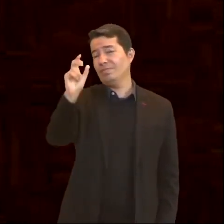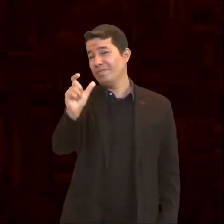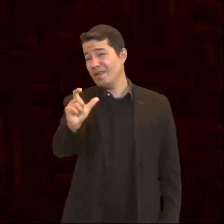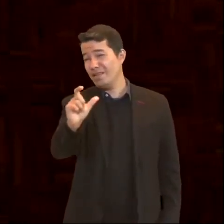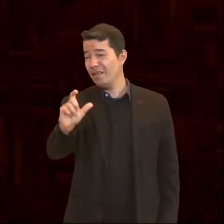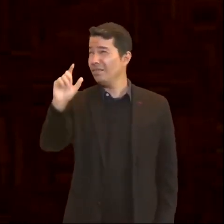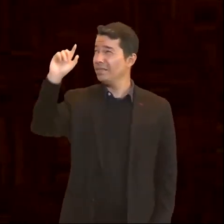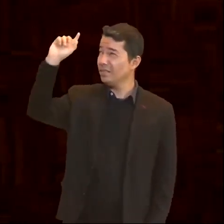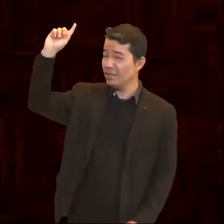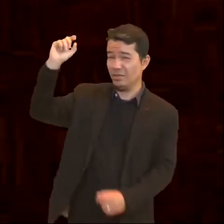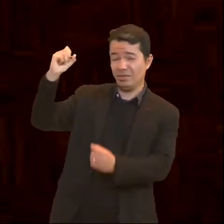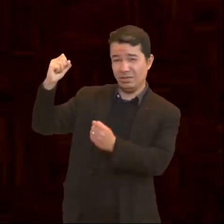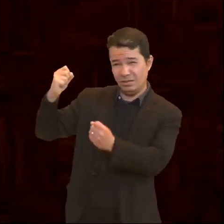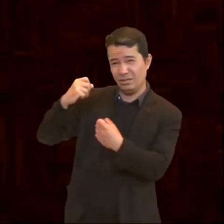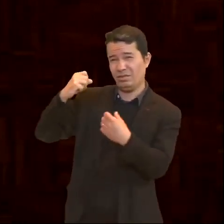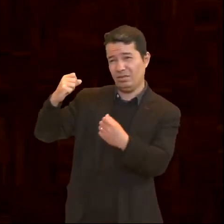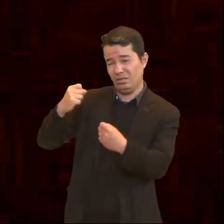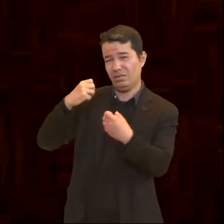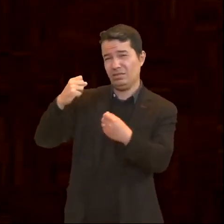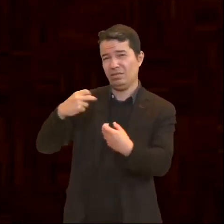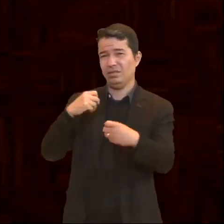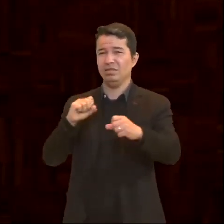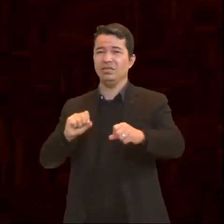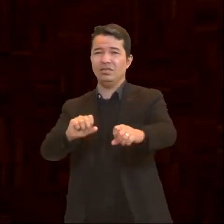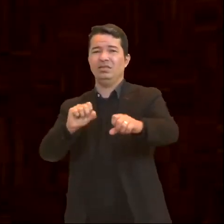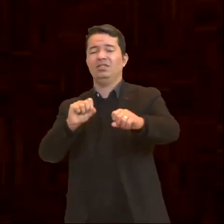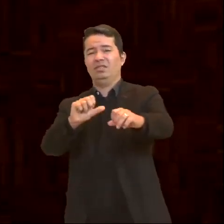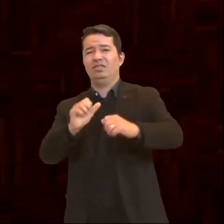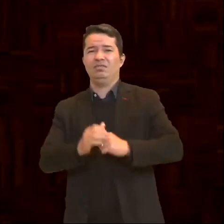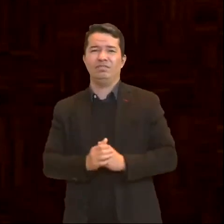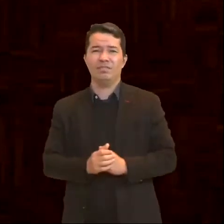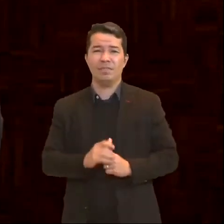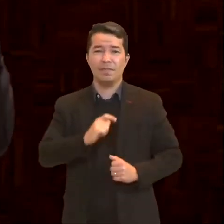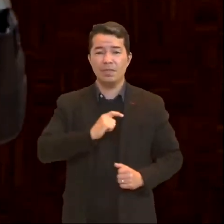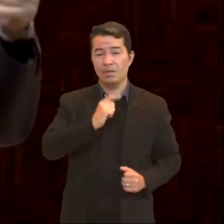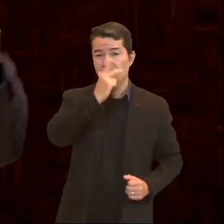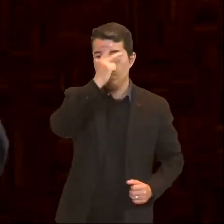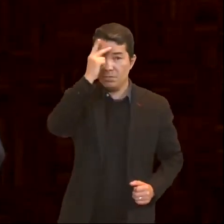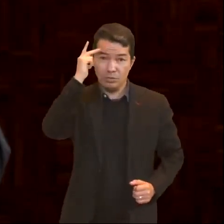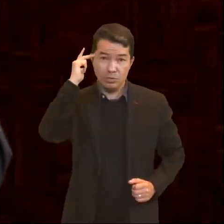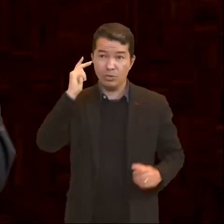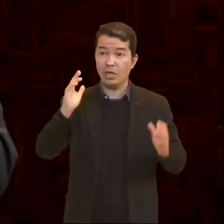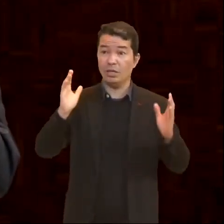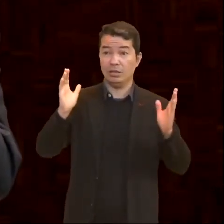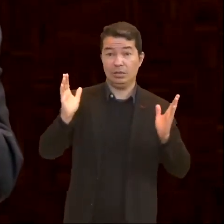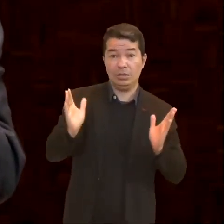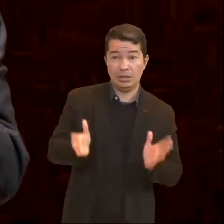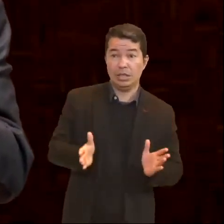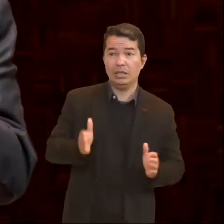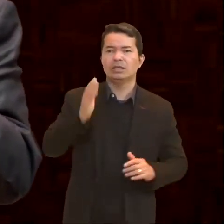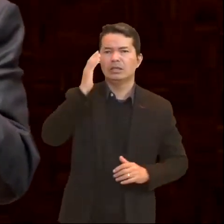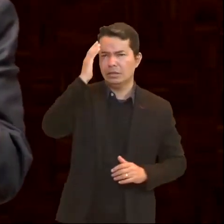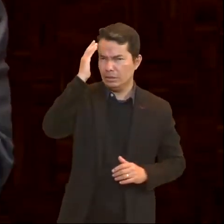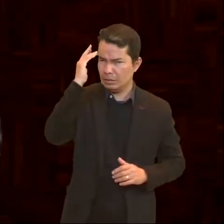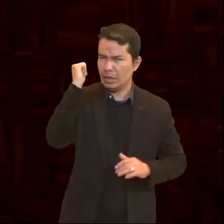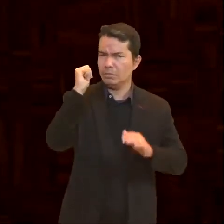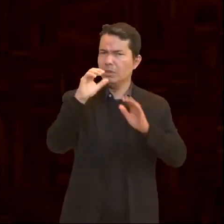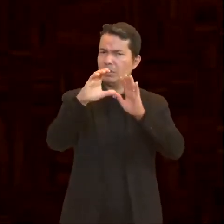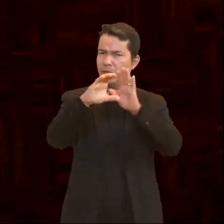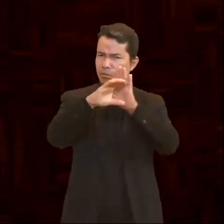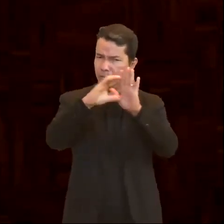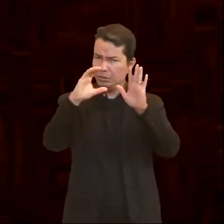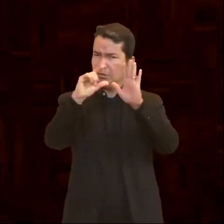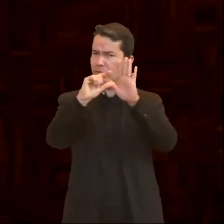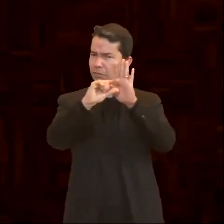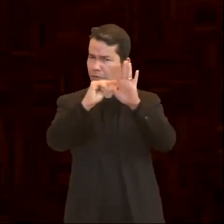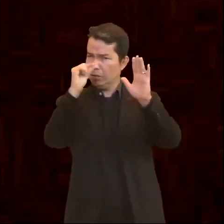ensina. Sabemos, tem alguns que sabem versículo de cor. Eu já fui admoestar pessoas em pecado e dizer, é verdade, pastor,